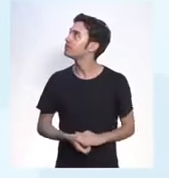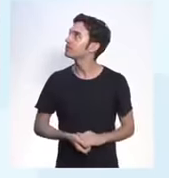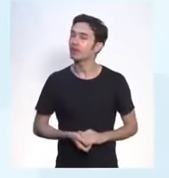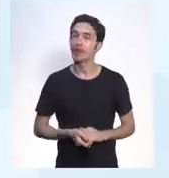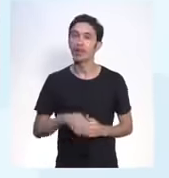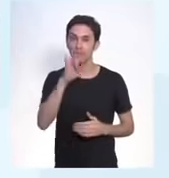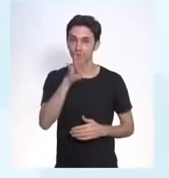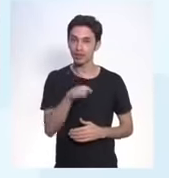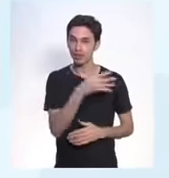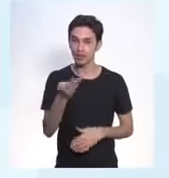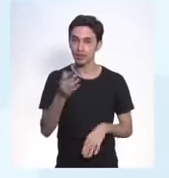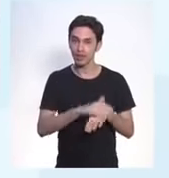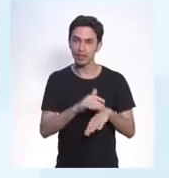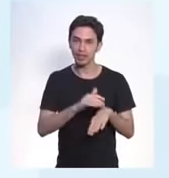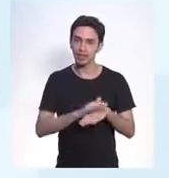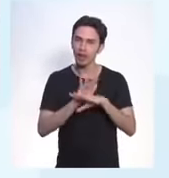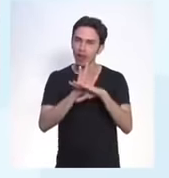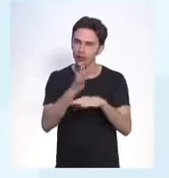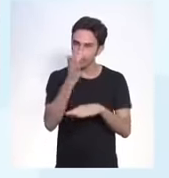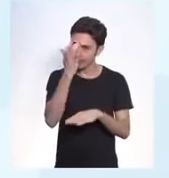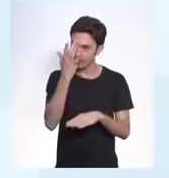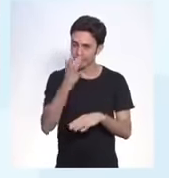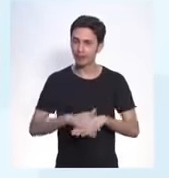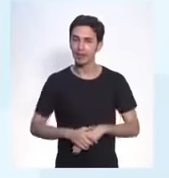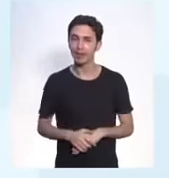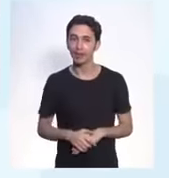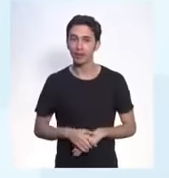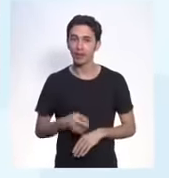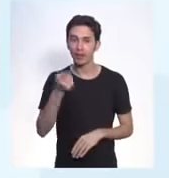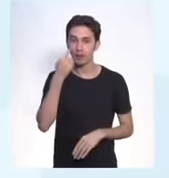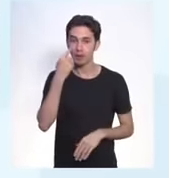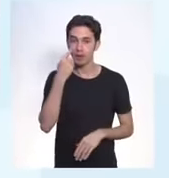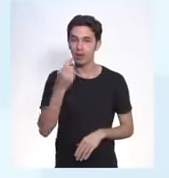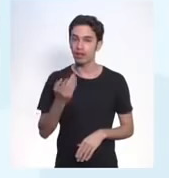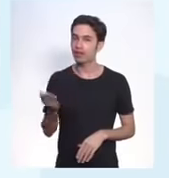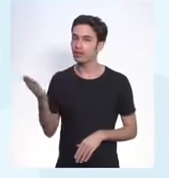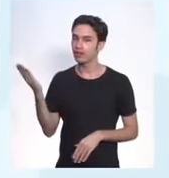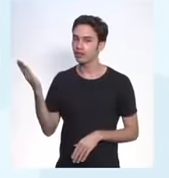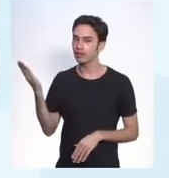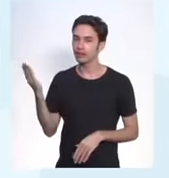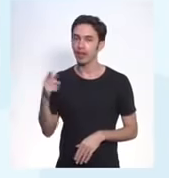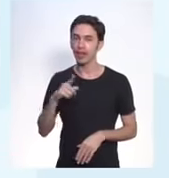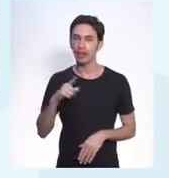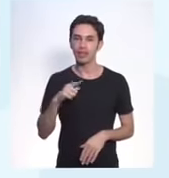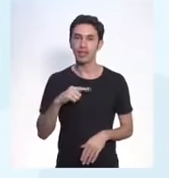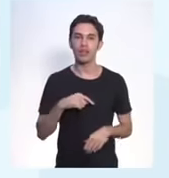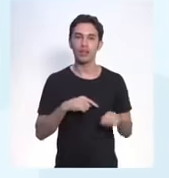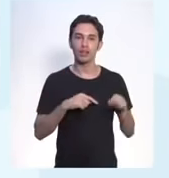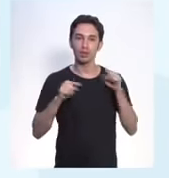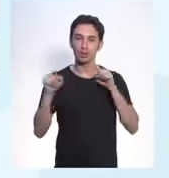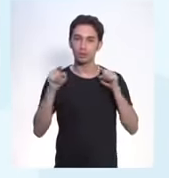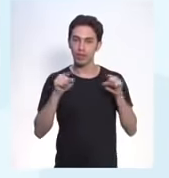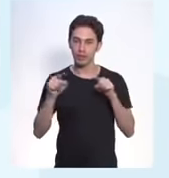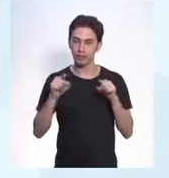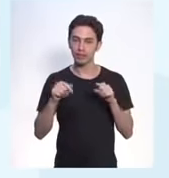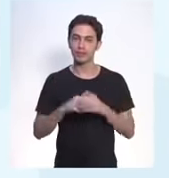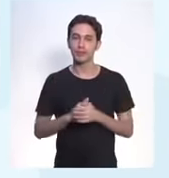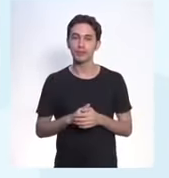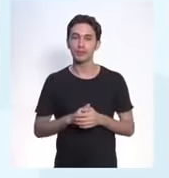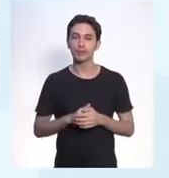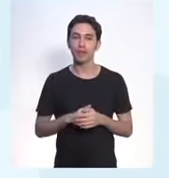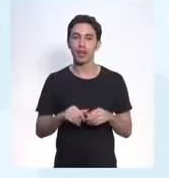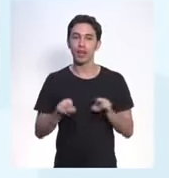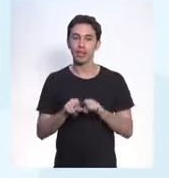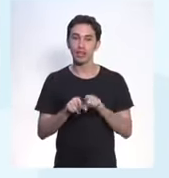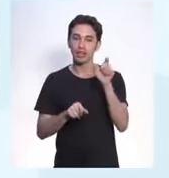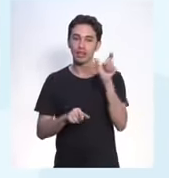tabela para tentar facilitar aí então a coluna A primeira aí eu coloquei os pares ordenados na segunda coluna eu vou